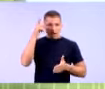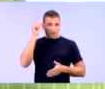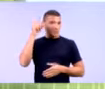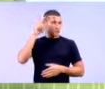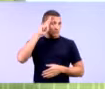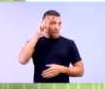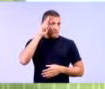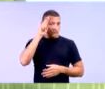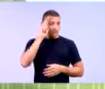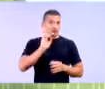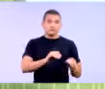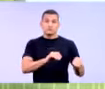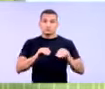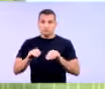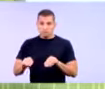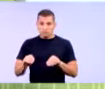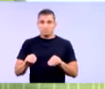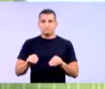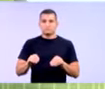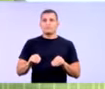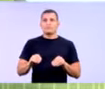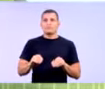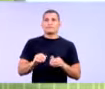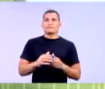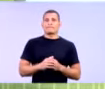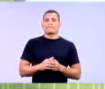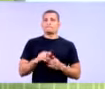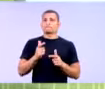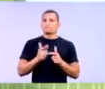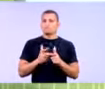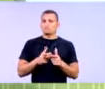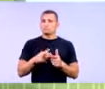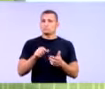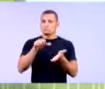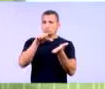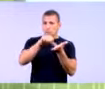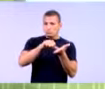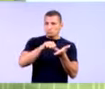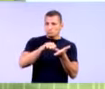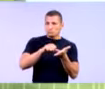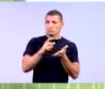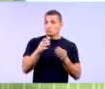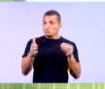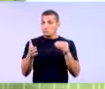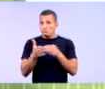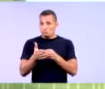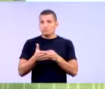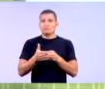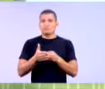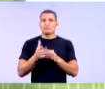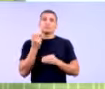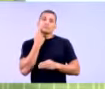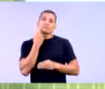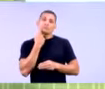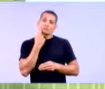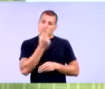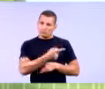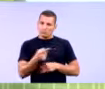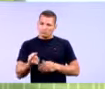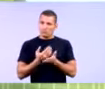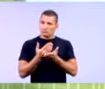segunda-feira, foram prorrogadas por questão de um polo até a sexta-feira dessa semana. Então, quem não fez, aproveite